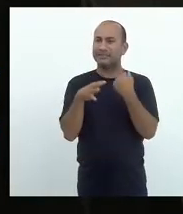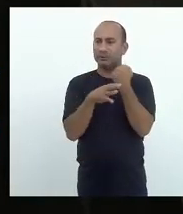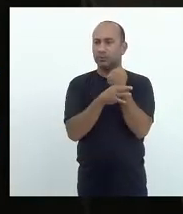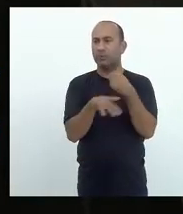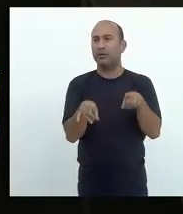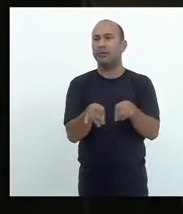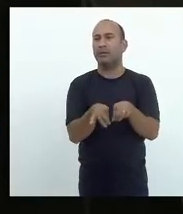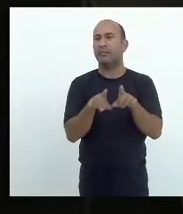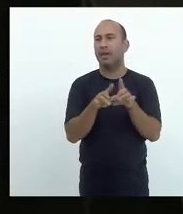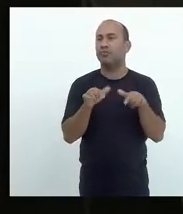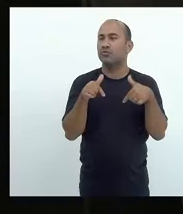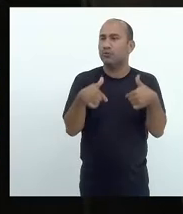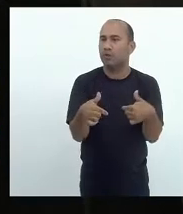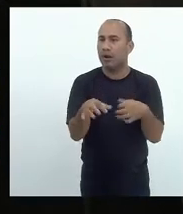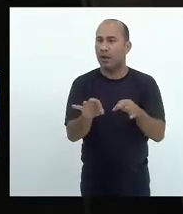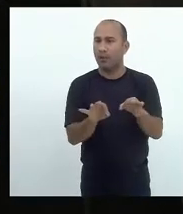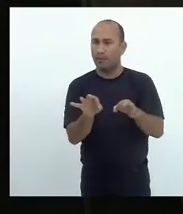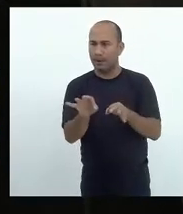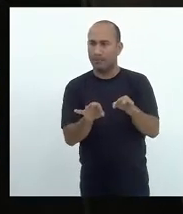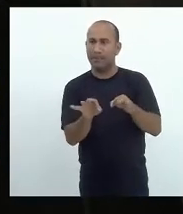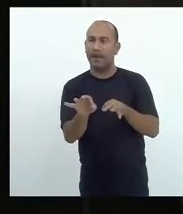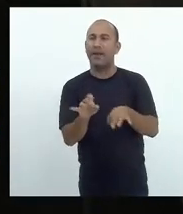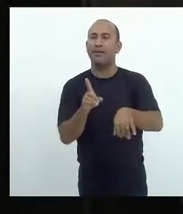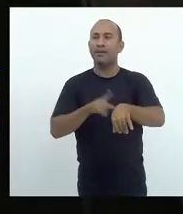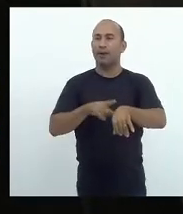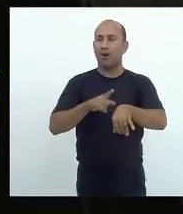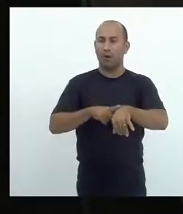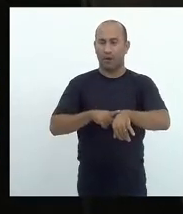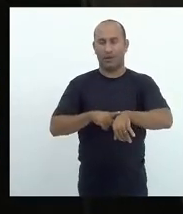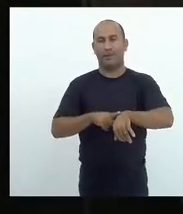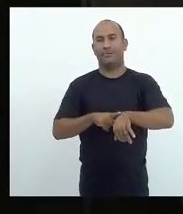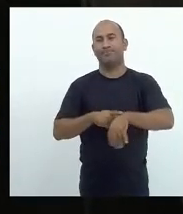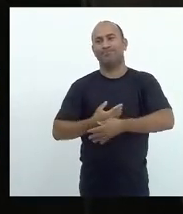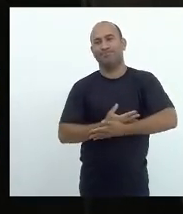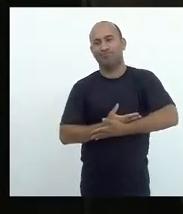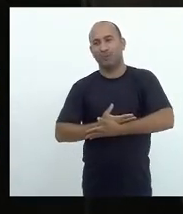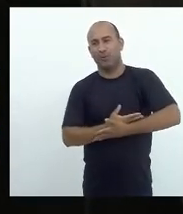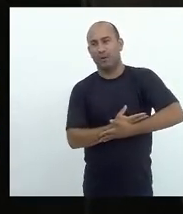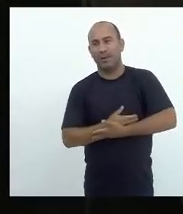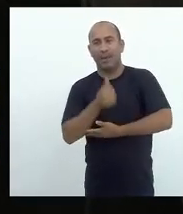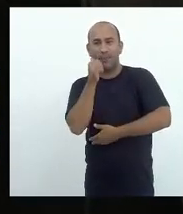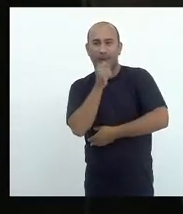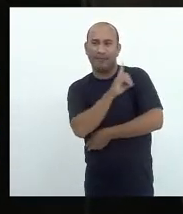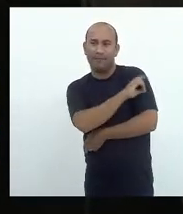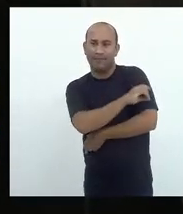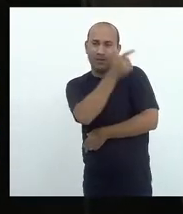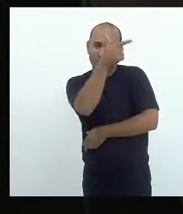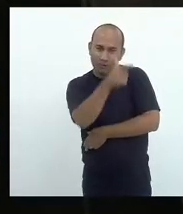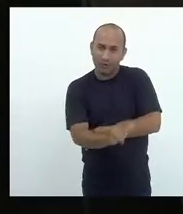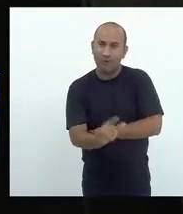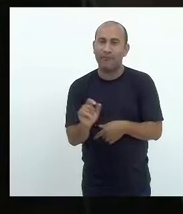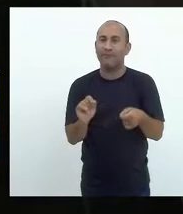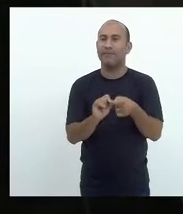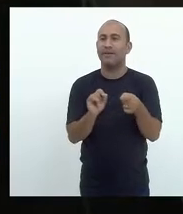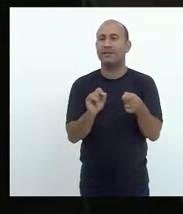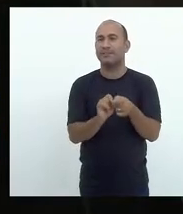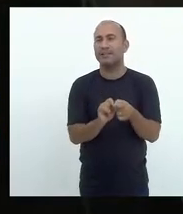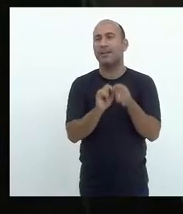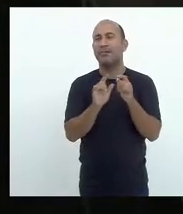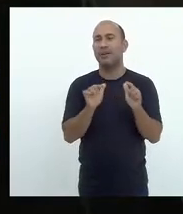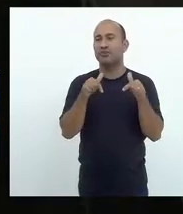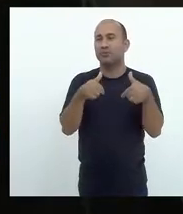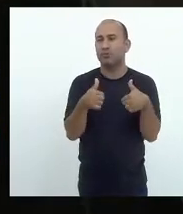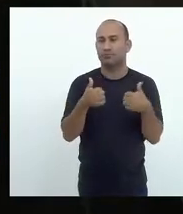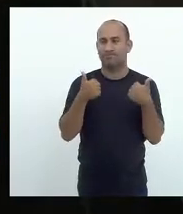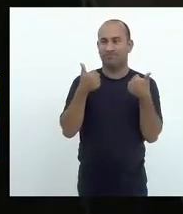pontas, e nesse projeto do Hora do Colinho, nossas enfermeiras, mais uma vez, fazendo aí com maestria,